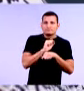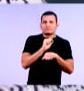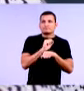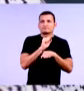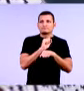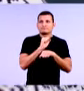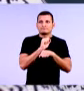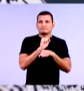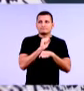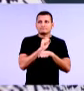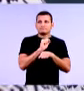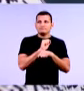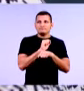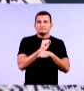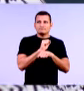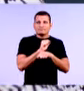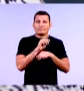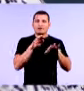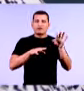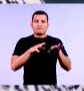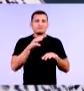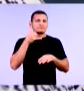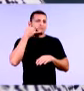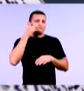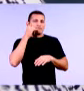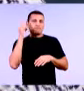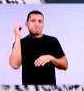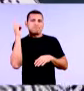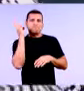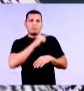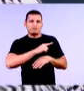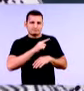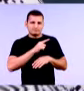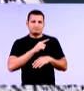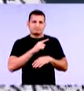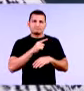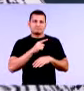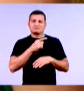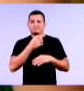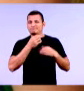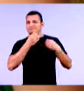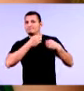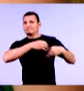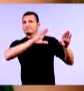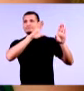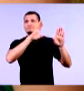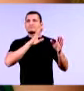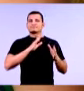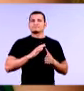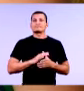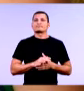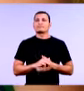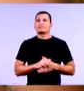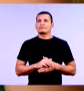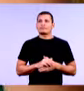né? E quando a ligação caía, podia esquecer. Olha, eu tive o